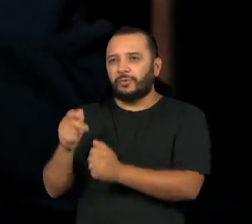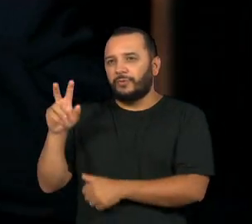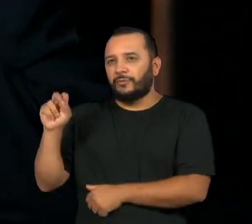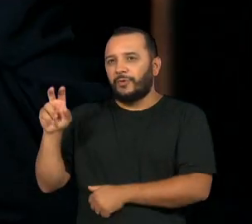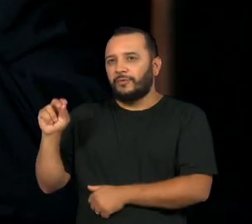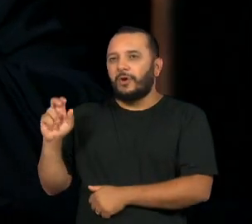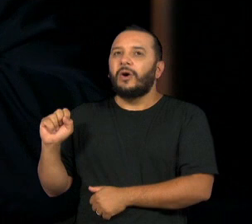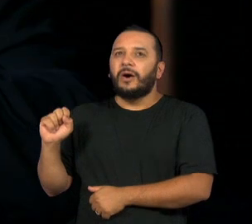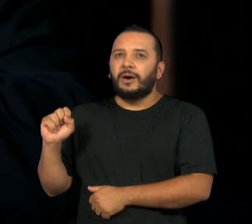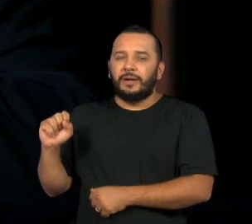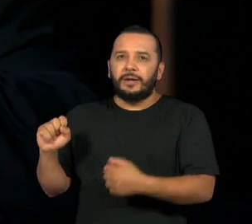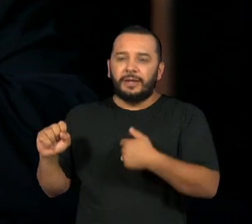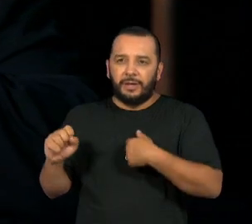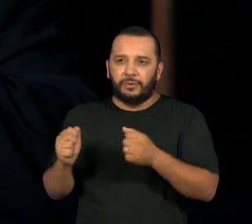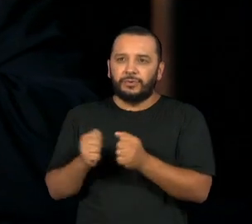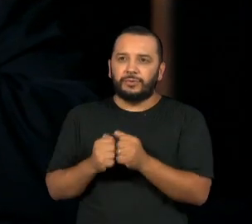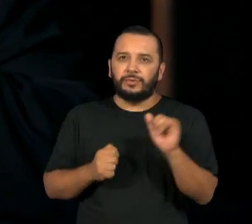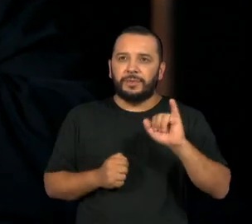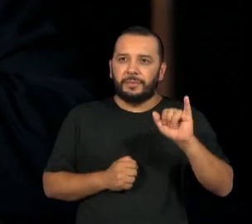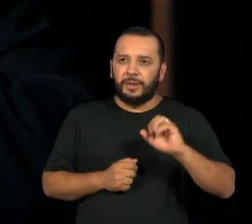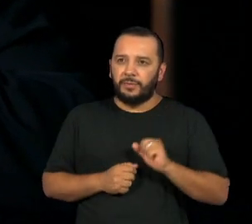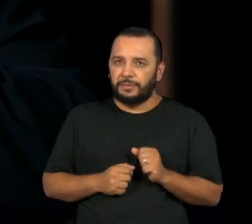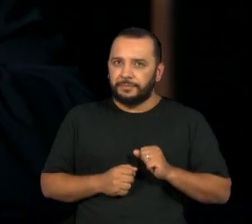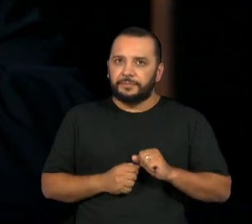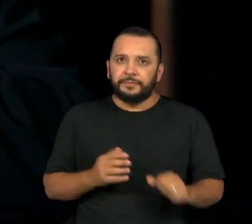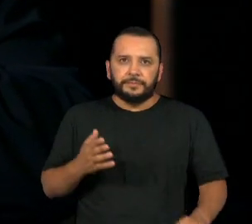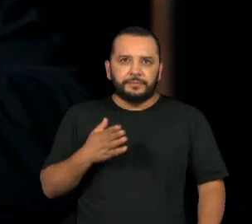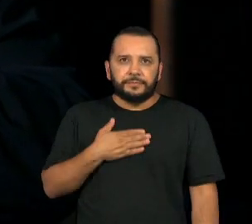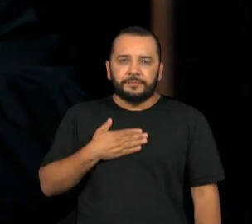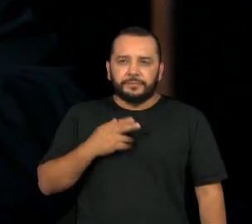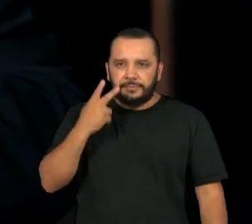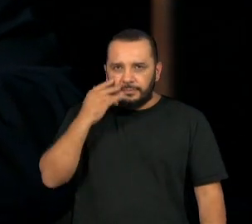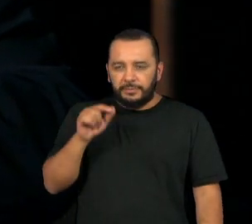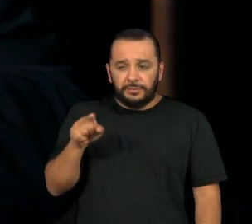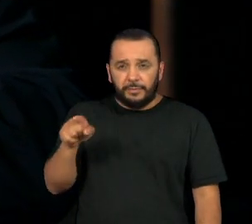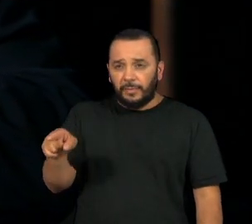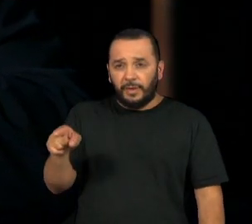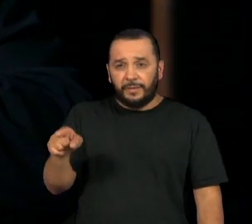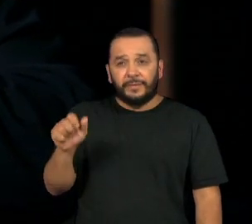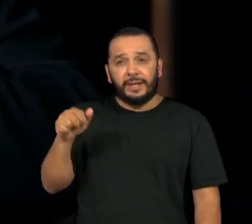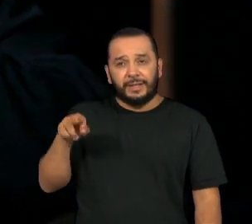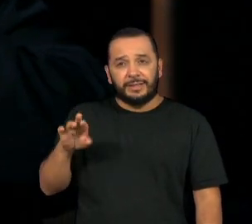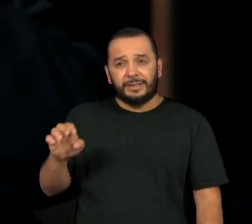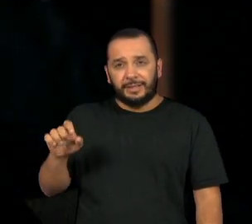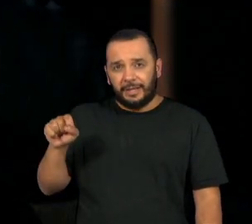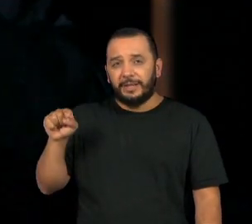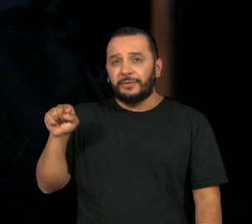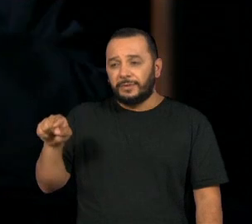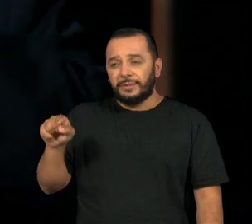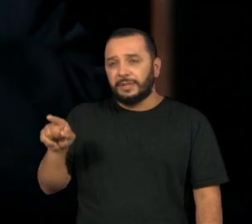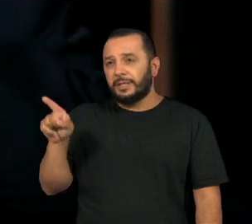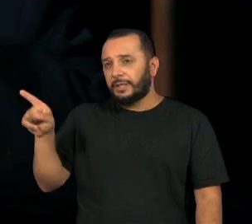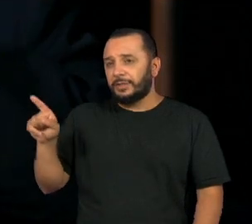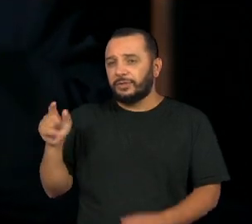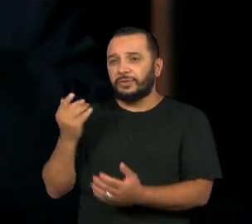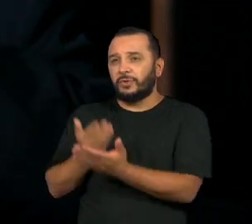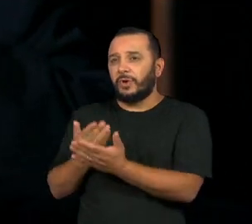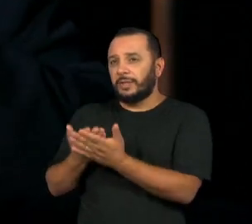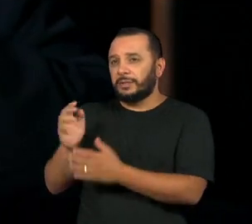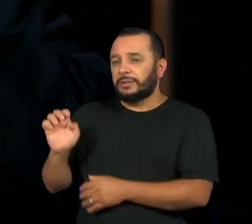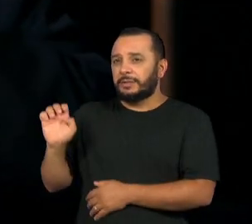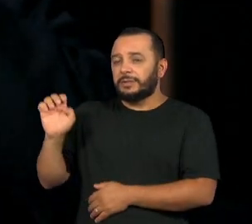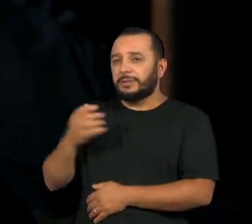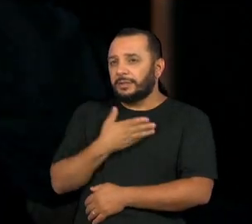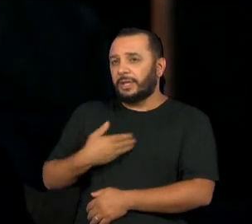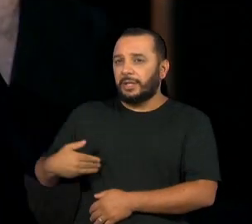Aí sou eu e meu irmão, né? Então meu pai... Ele olhava para mim e falava assim, Andrezinho, você vai estudar em escola estadual, o Alexandre vai estudar porque não dá